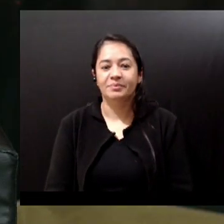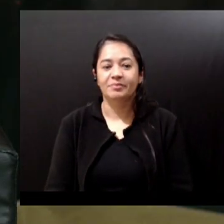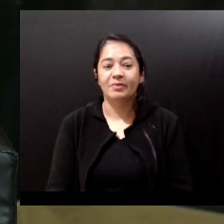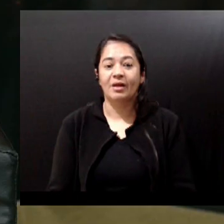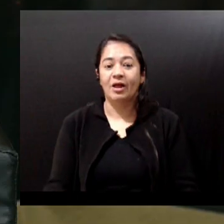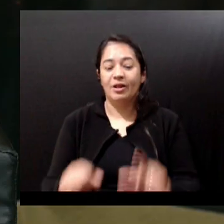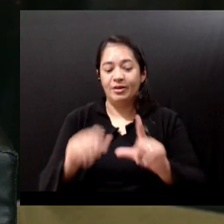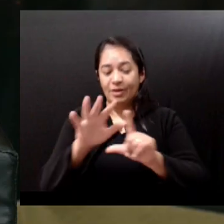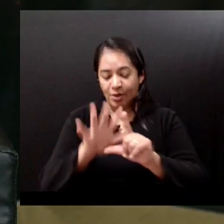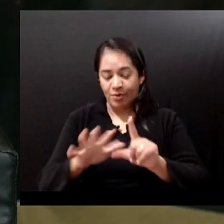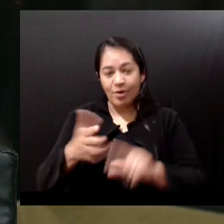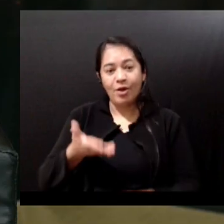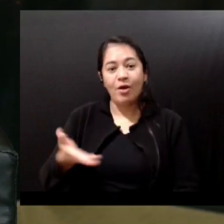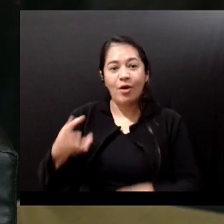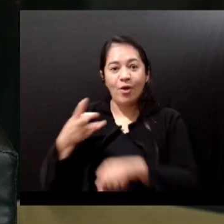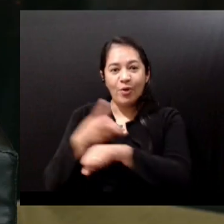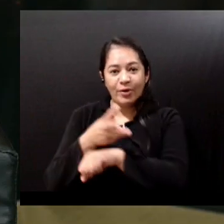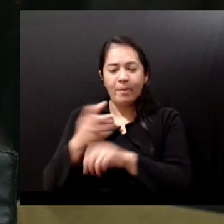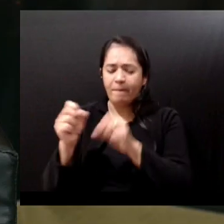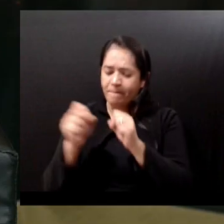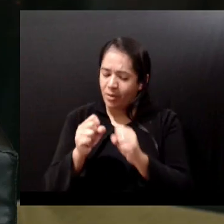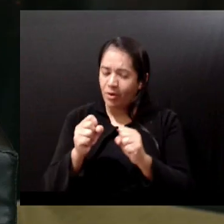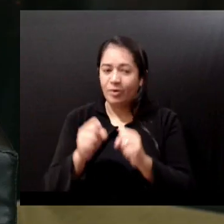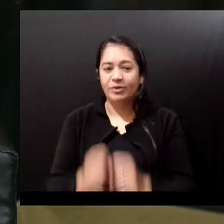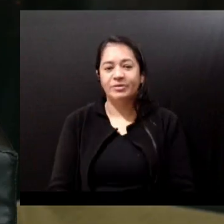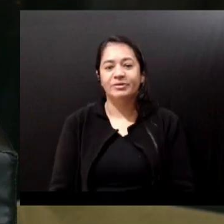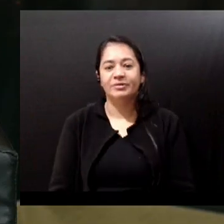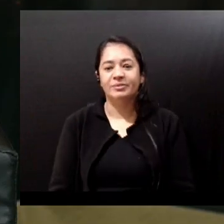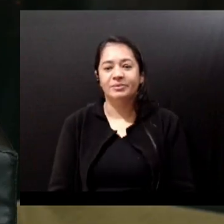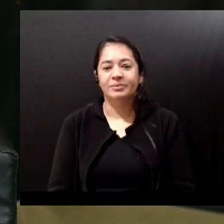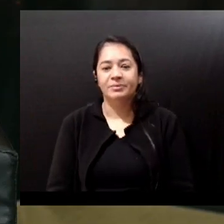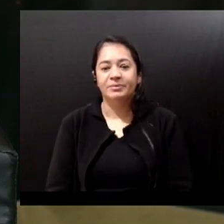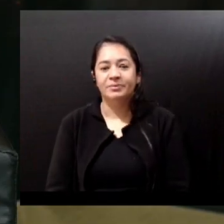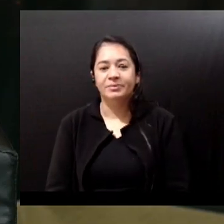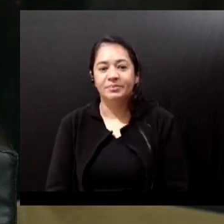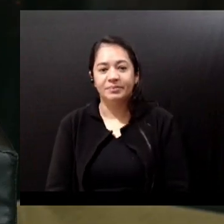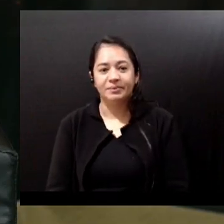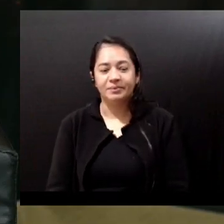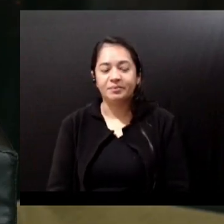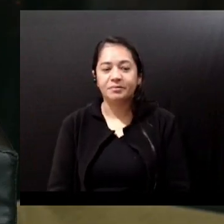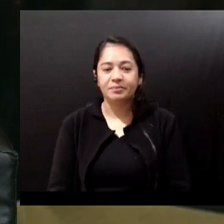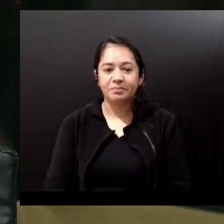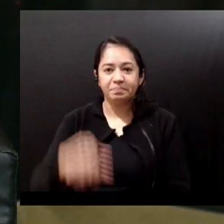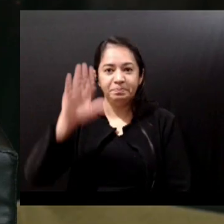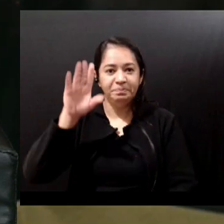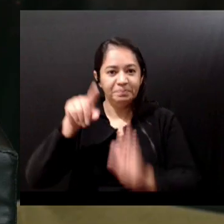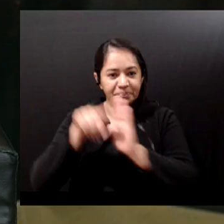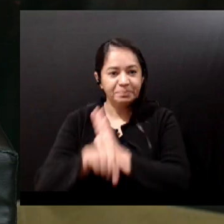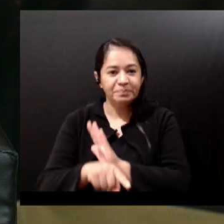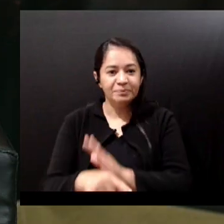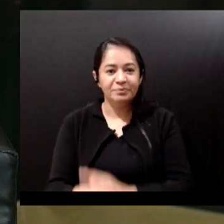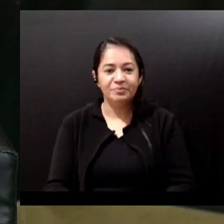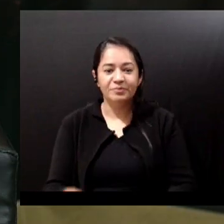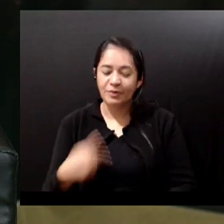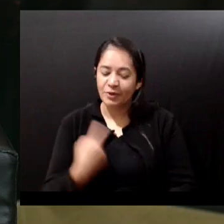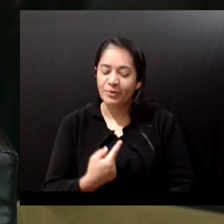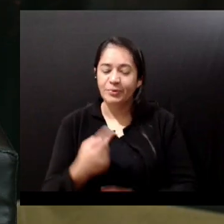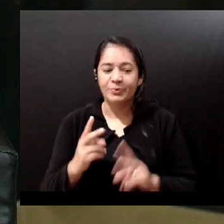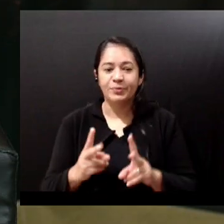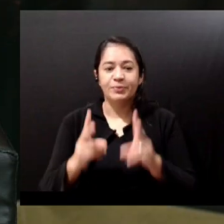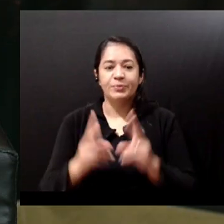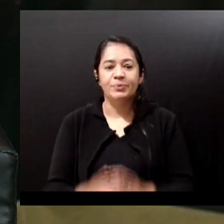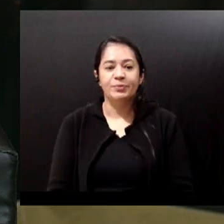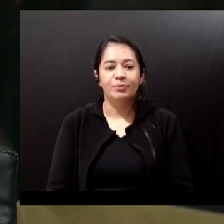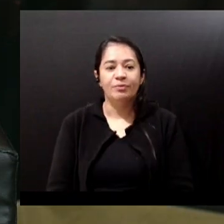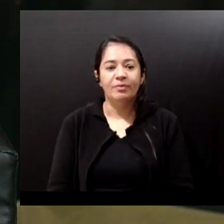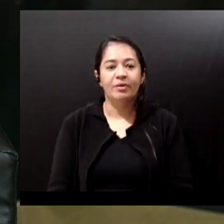19978293776. Pode mandar a produção? Pode mandar. A nossa direção aí tá dizendo que tem mais perguntas, então a gente continua. Vamos lá.